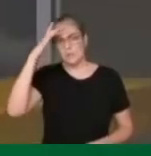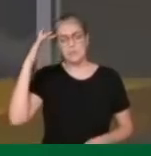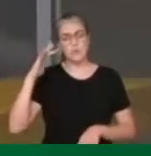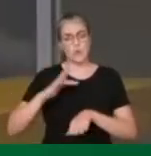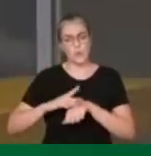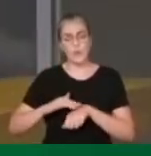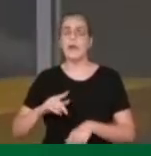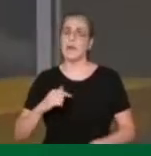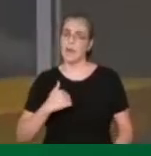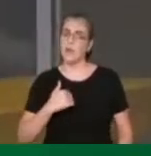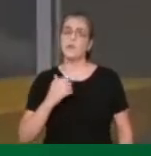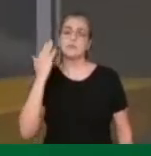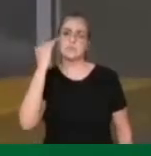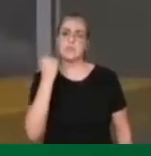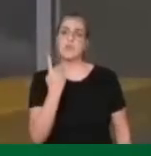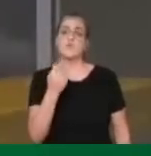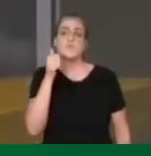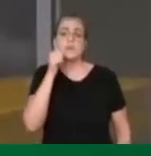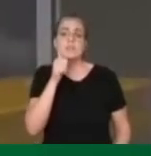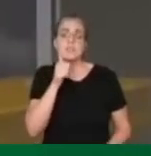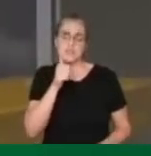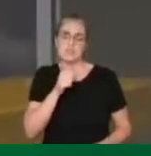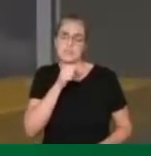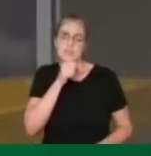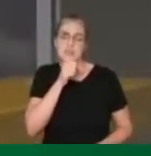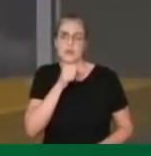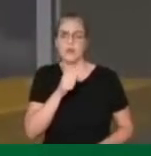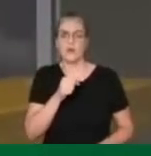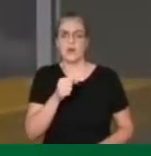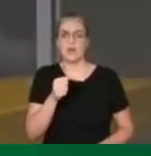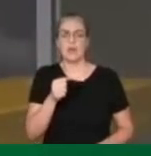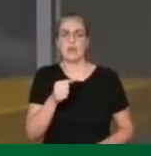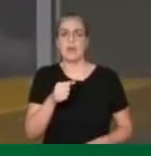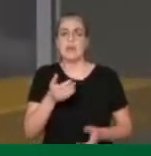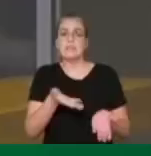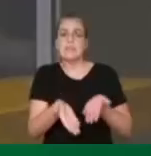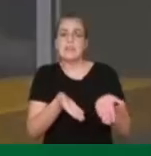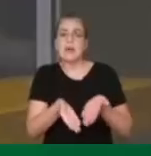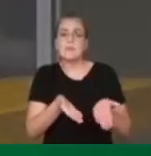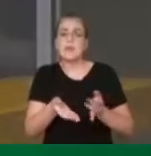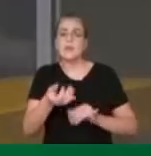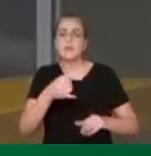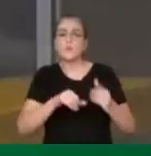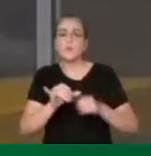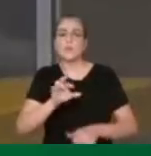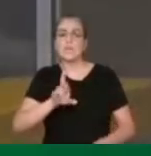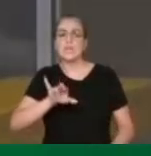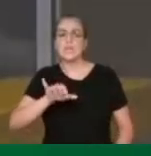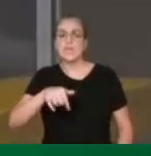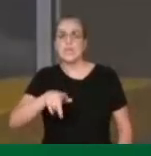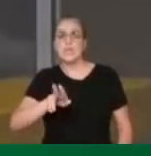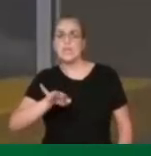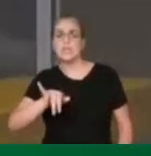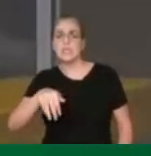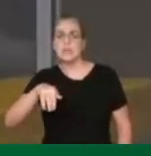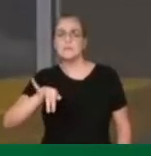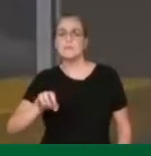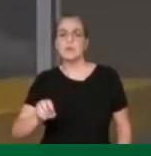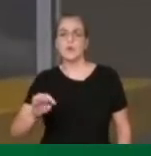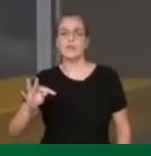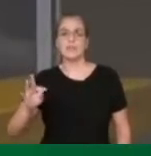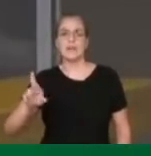uma senhora que terminou um tratamento de quimioterapia poucos dias antes de ser